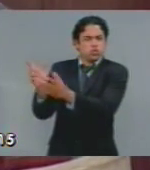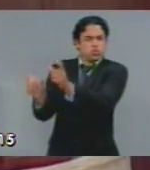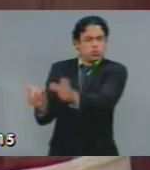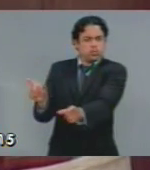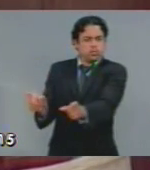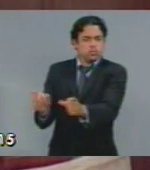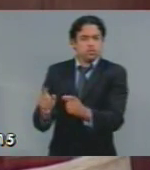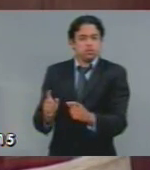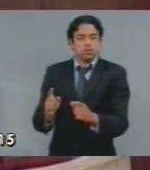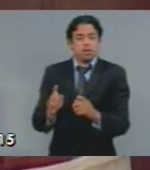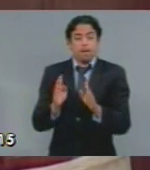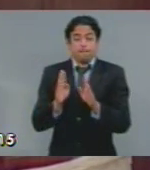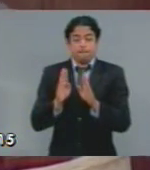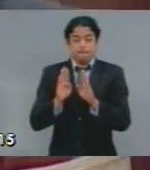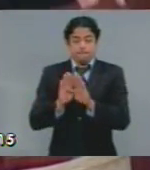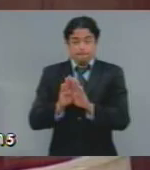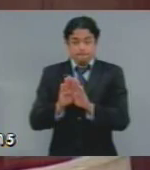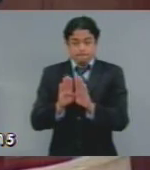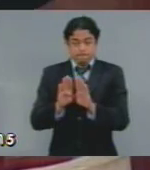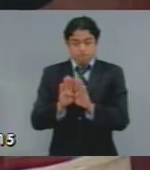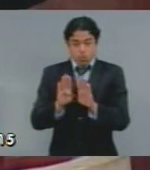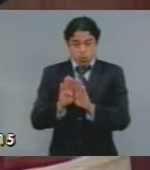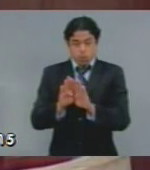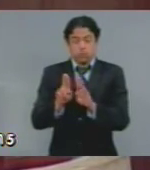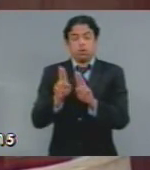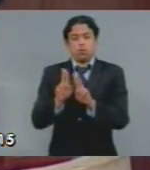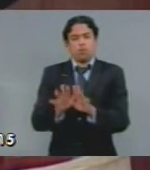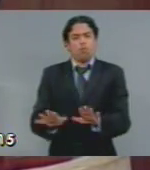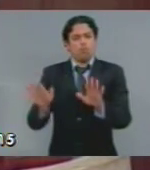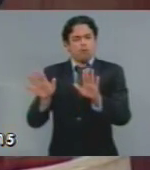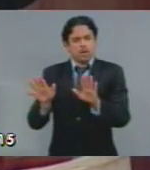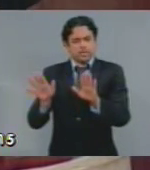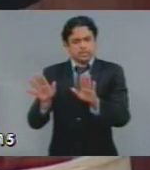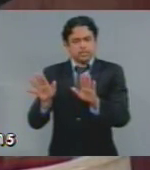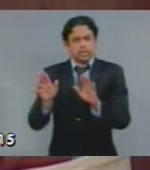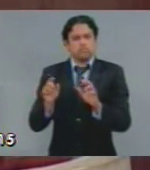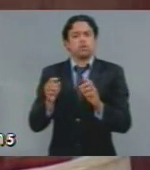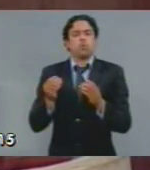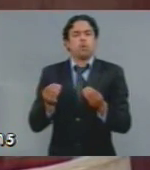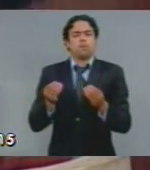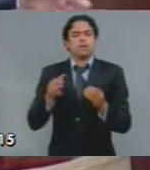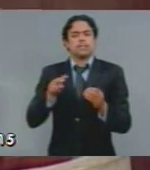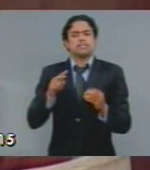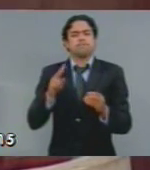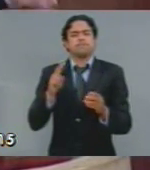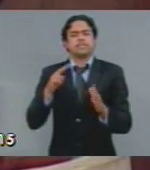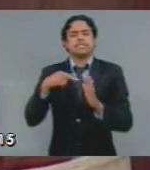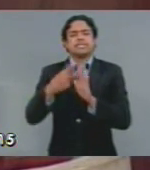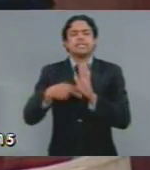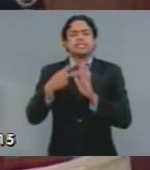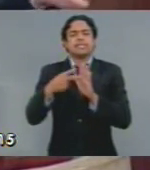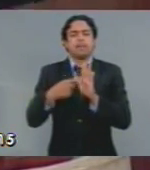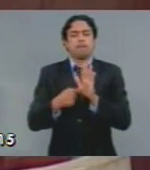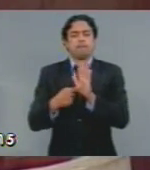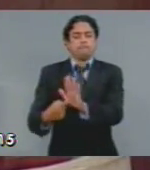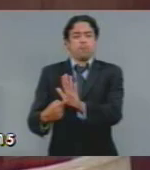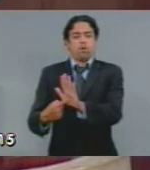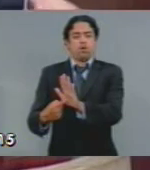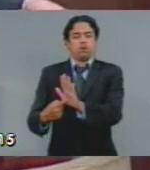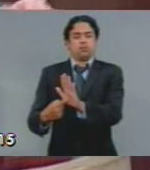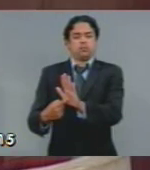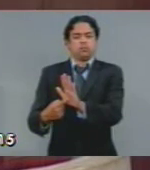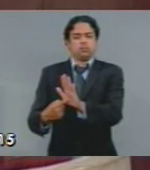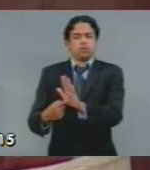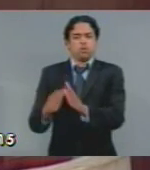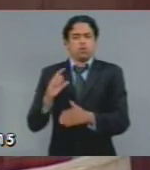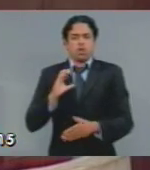da universidade acaba tendo um valor simbólico e material maior do que o